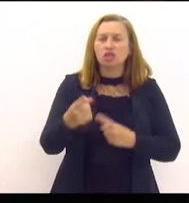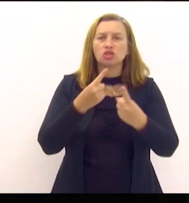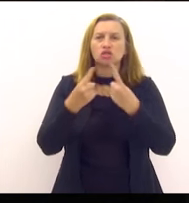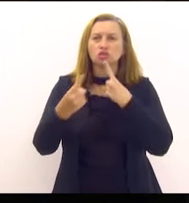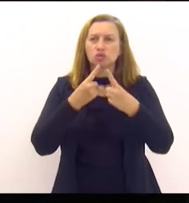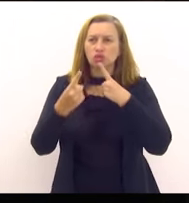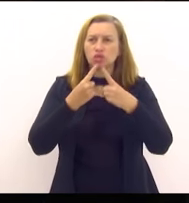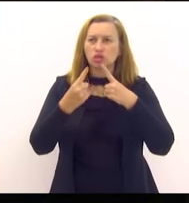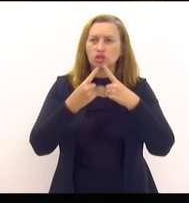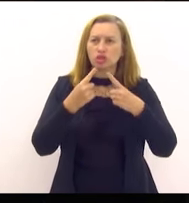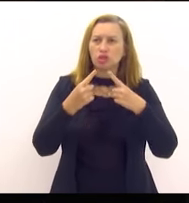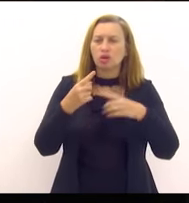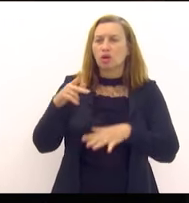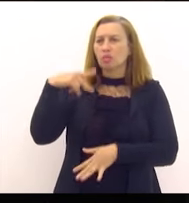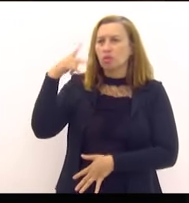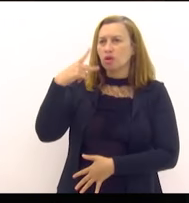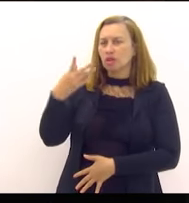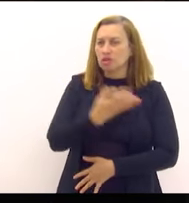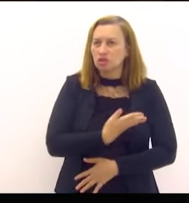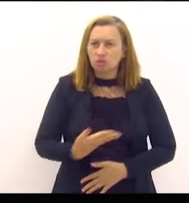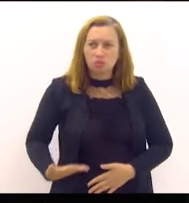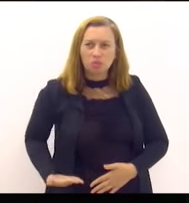políticas públicas,